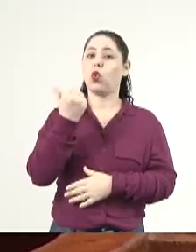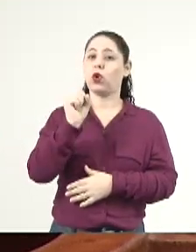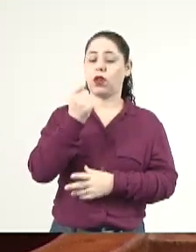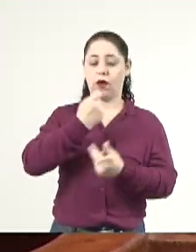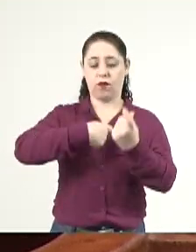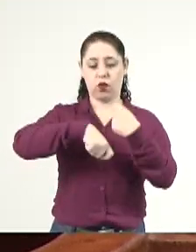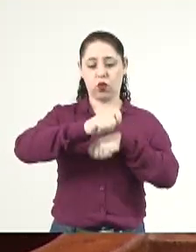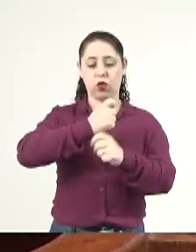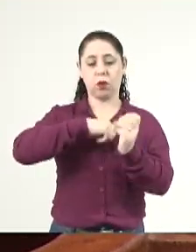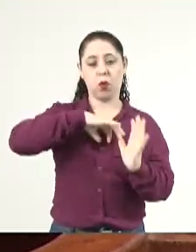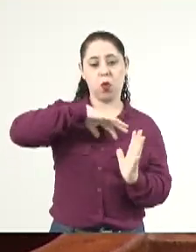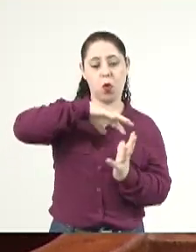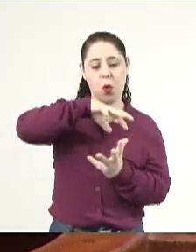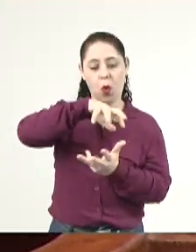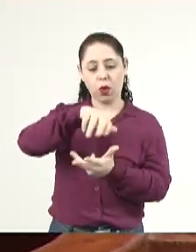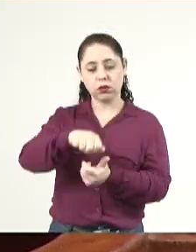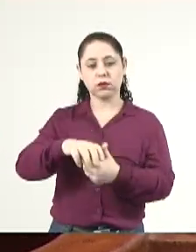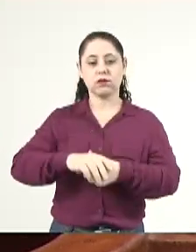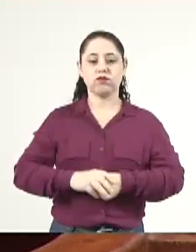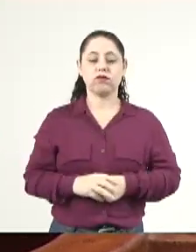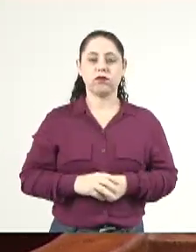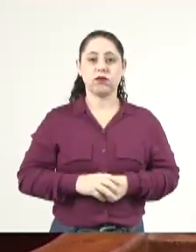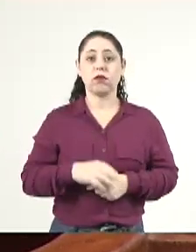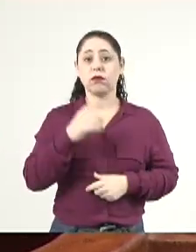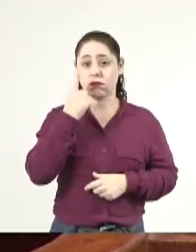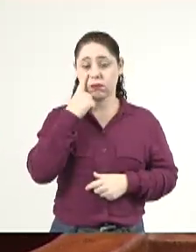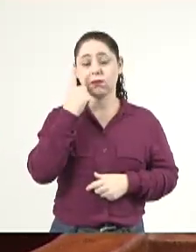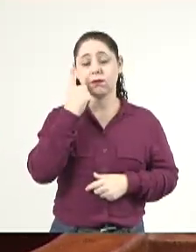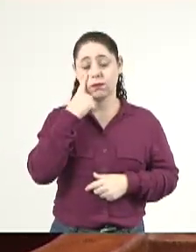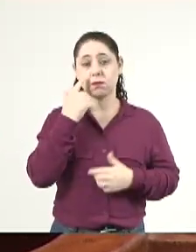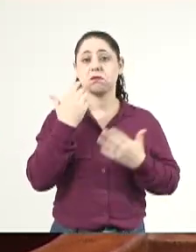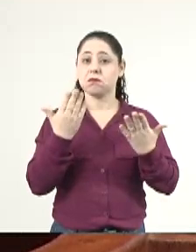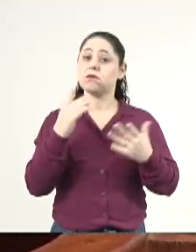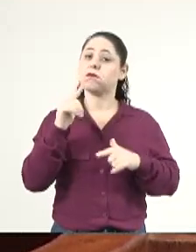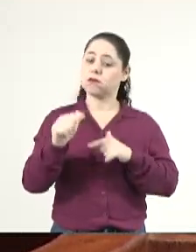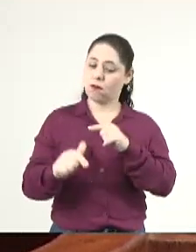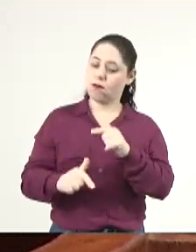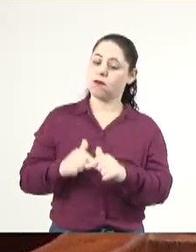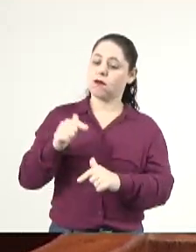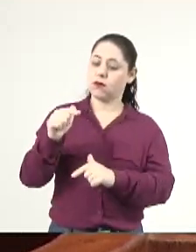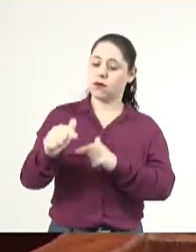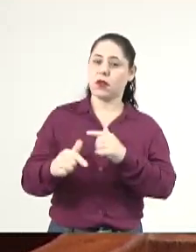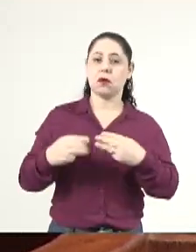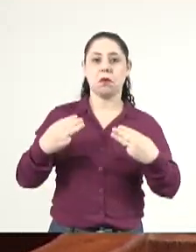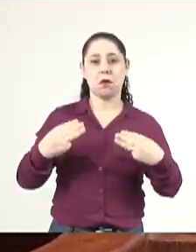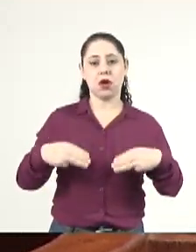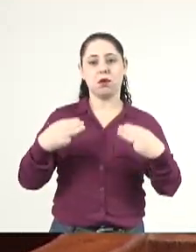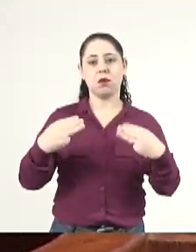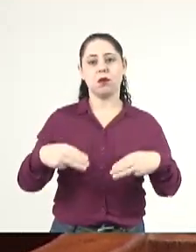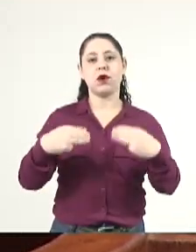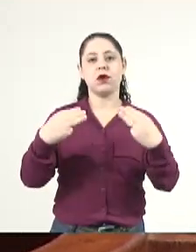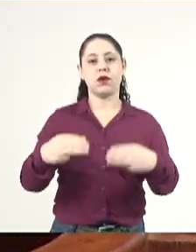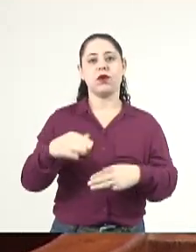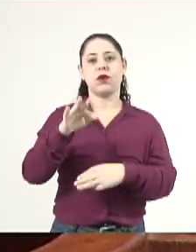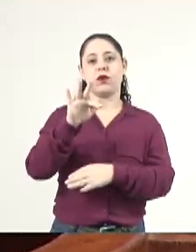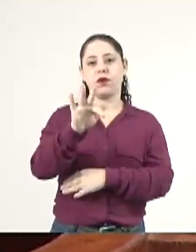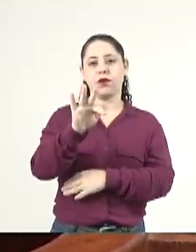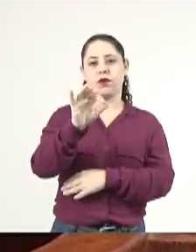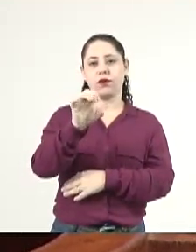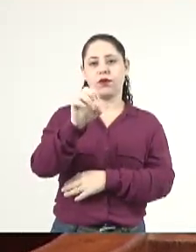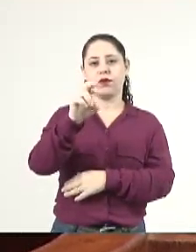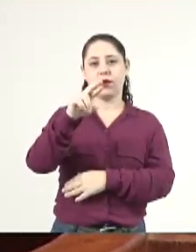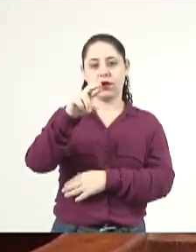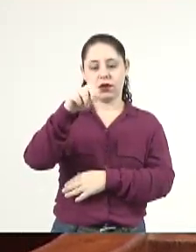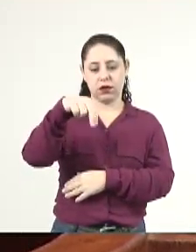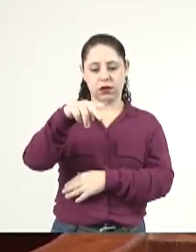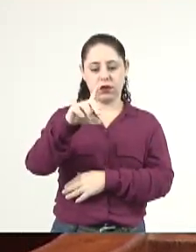8ª economia do mundo. Vejam o trabalho do nosso ministro Fernando